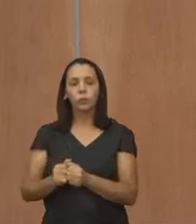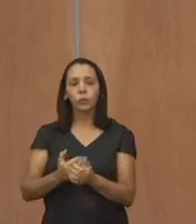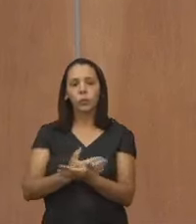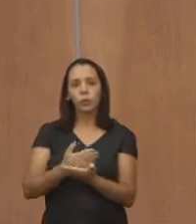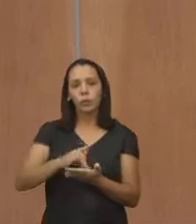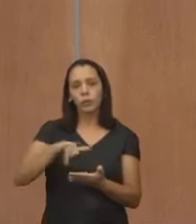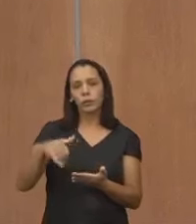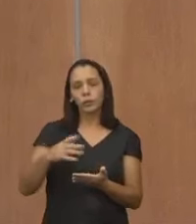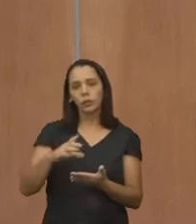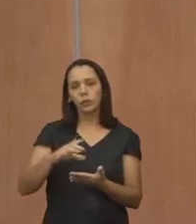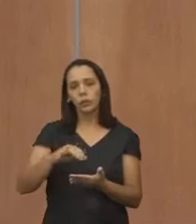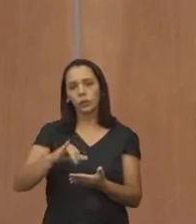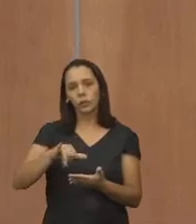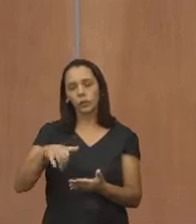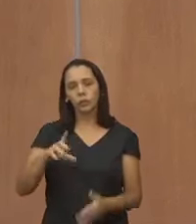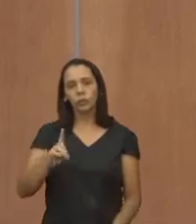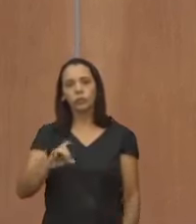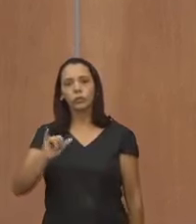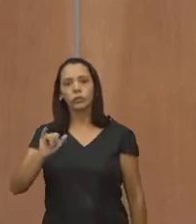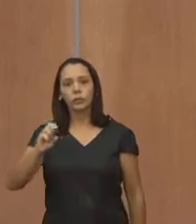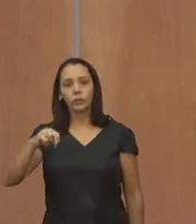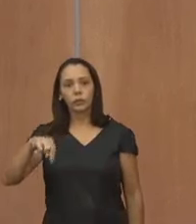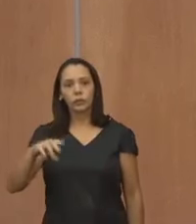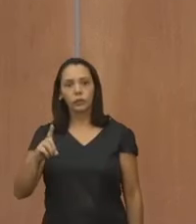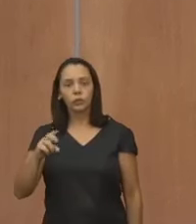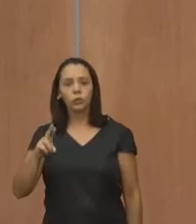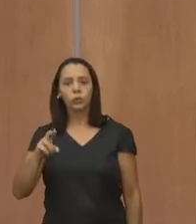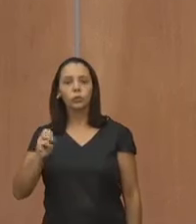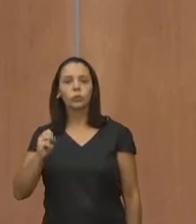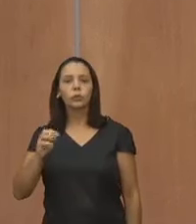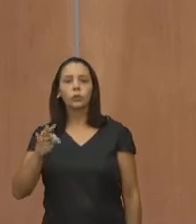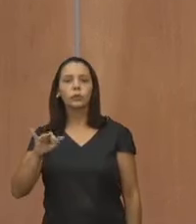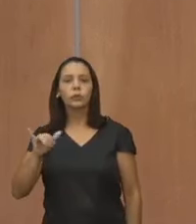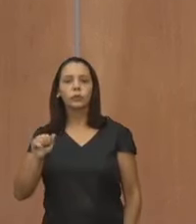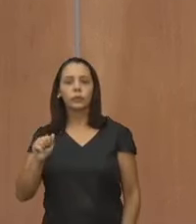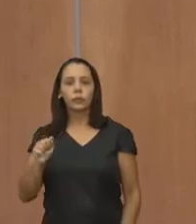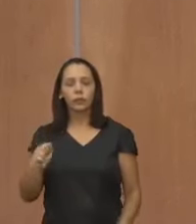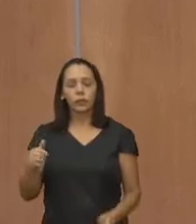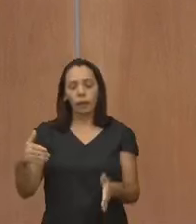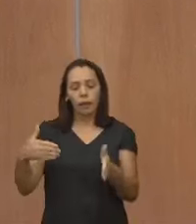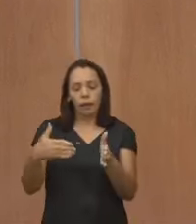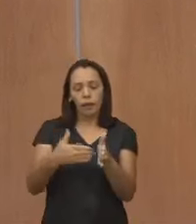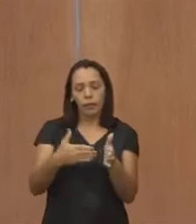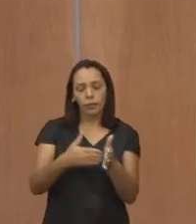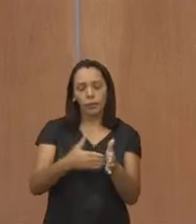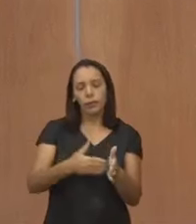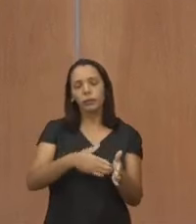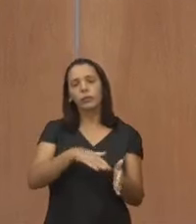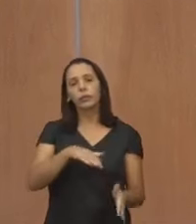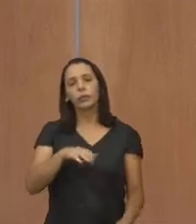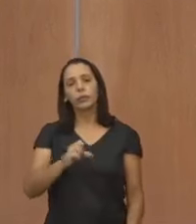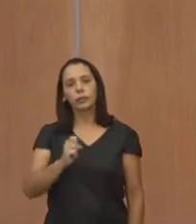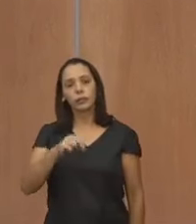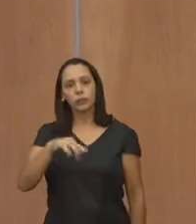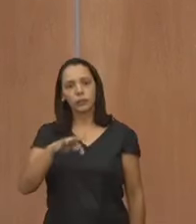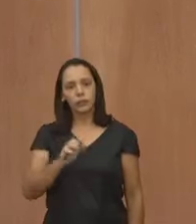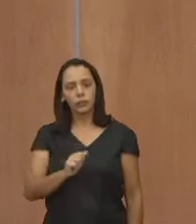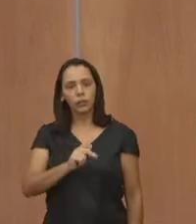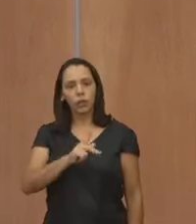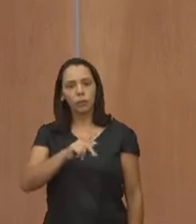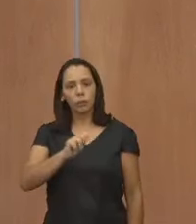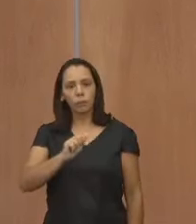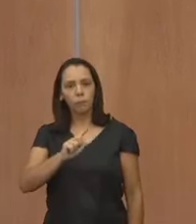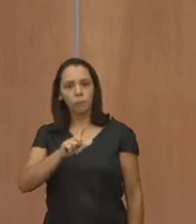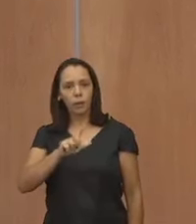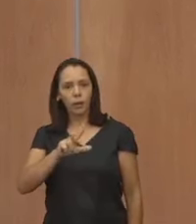dos bairros Rio Comprido e Santa Paula, de modo a garantir melhor organização e atendimento à